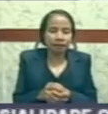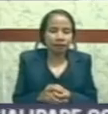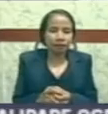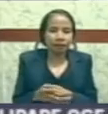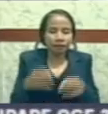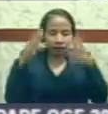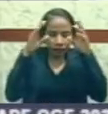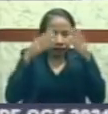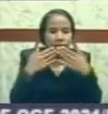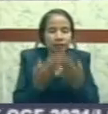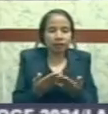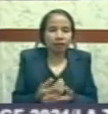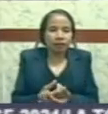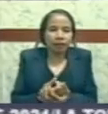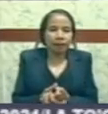presidente.